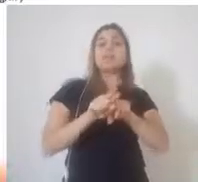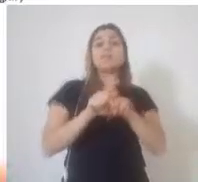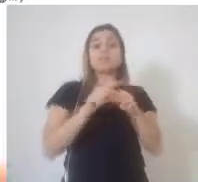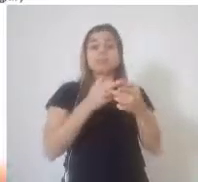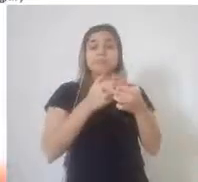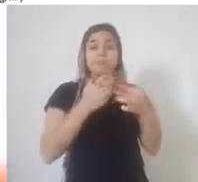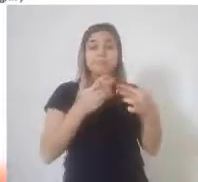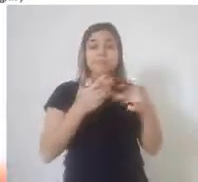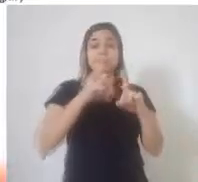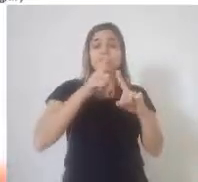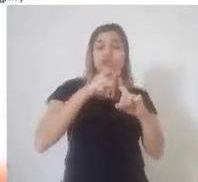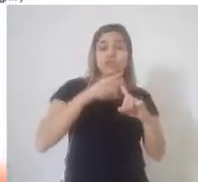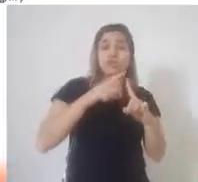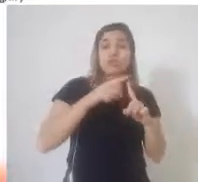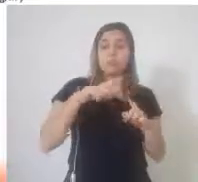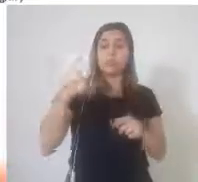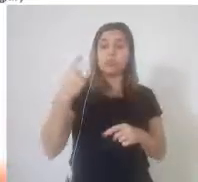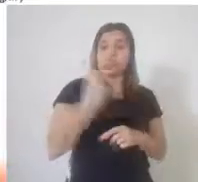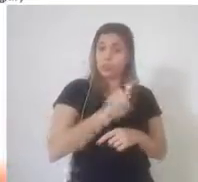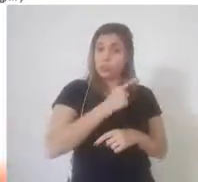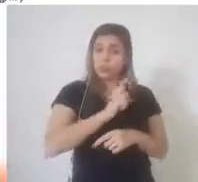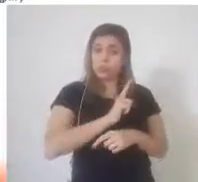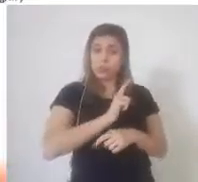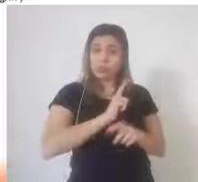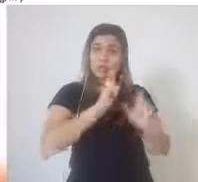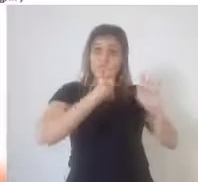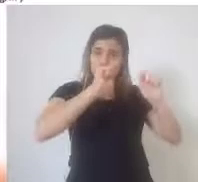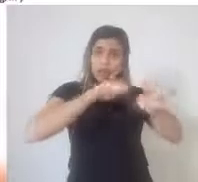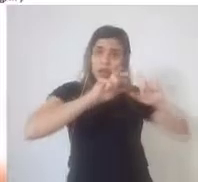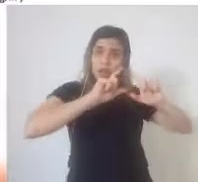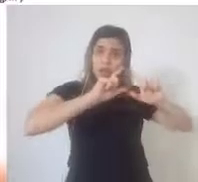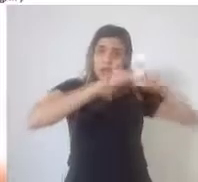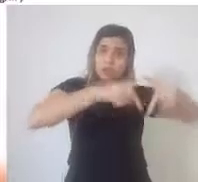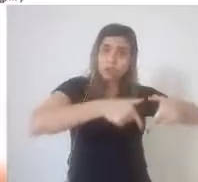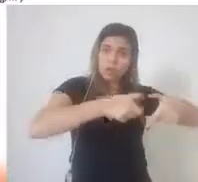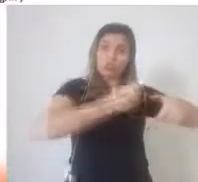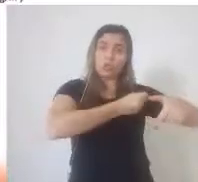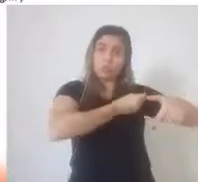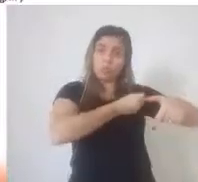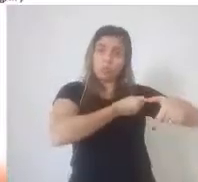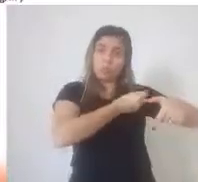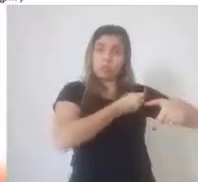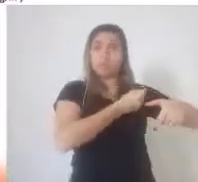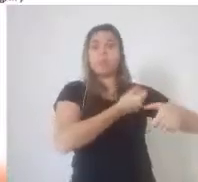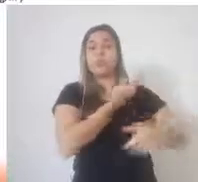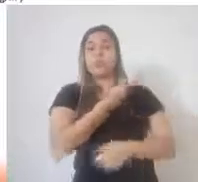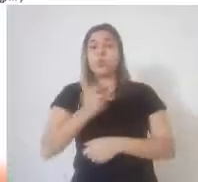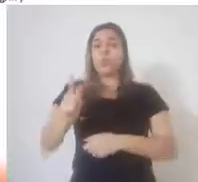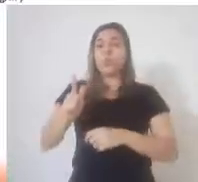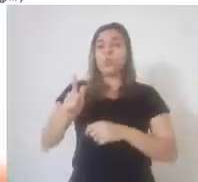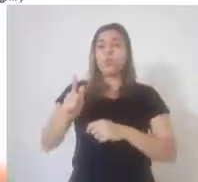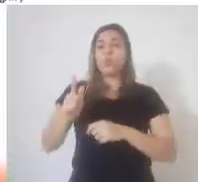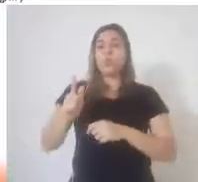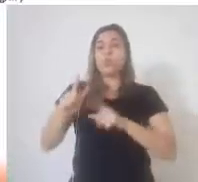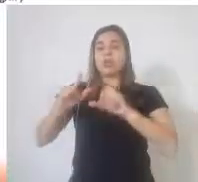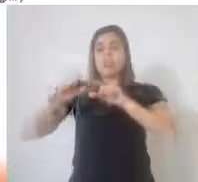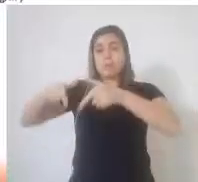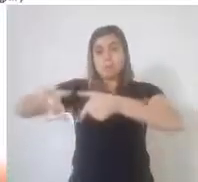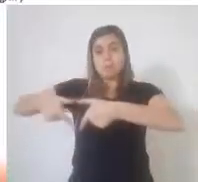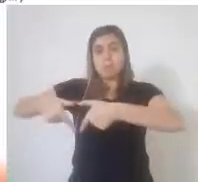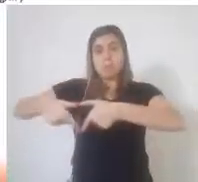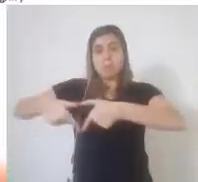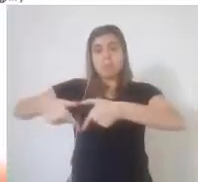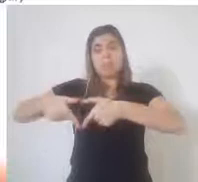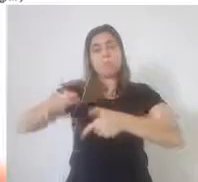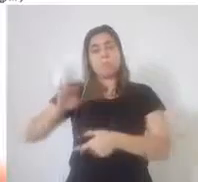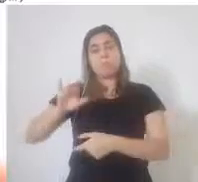simbiontes. Então, a gente tem aqui essa inversão numérica. No caso da pirâmide